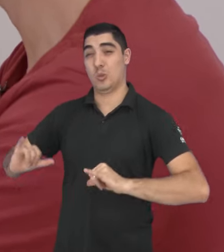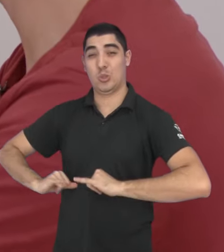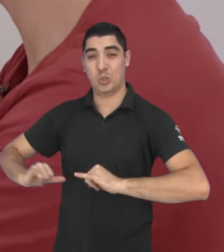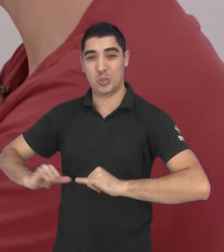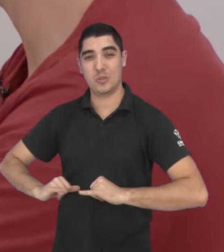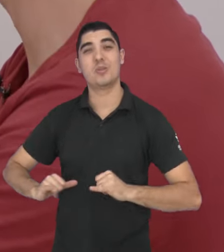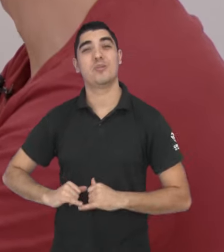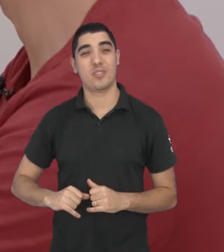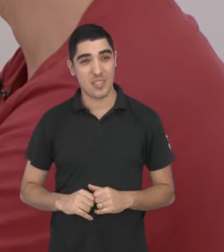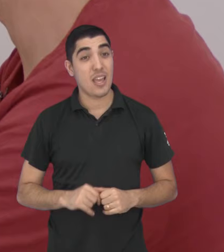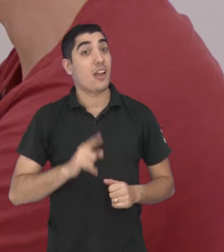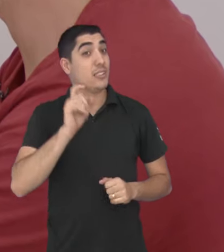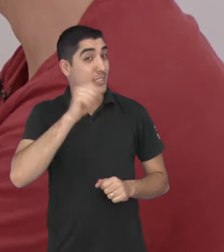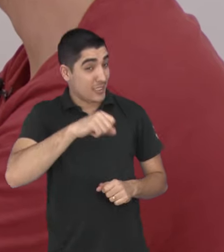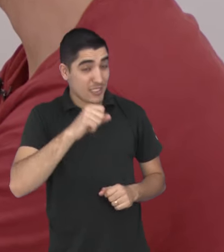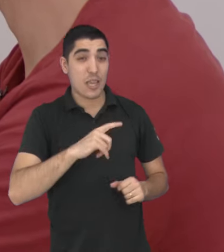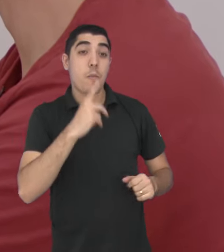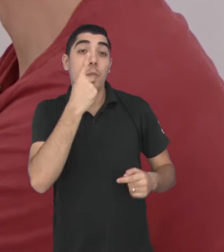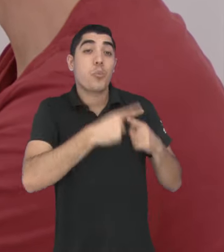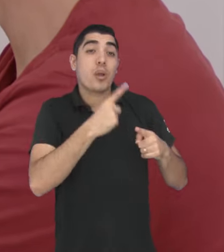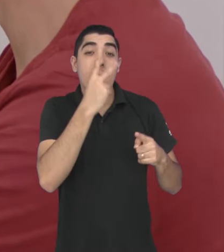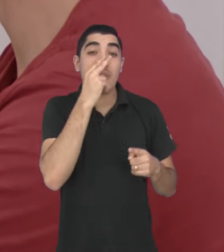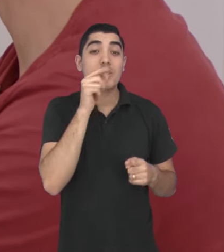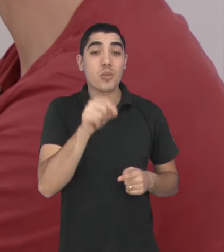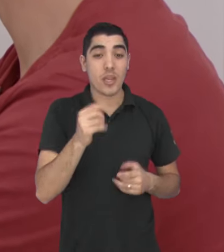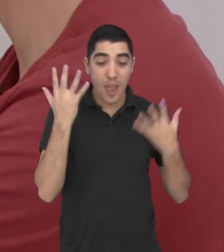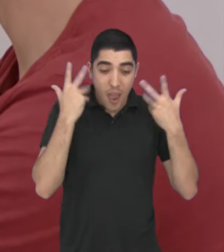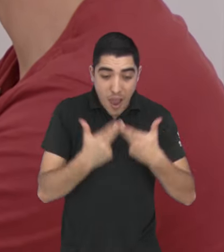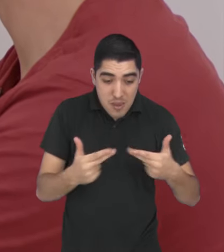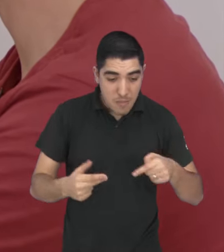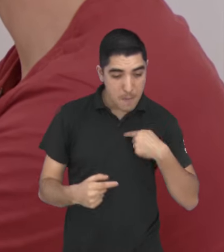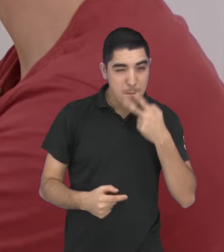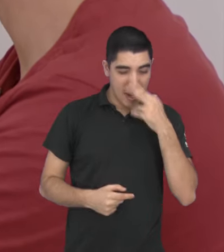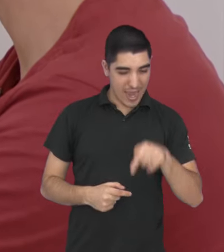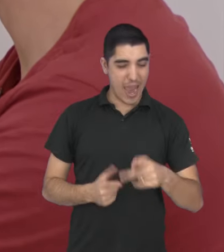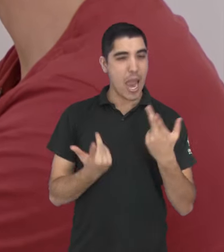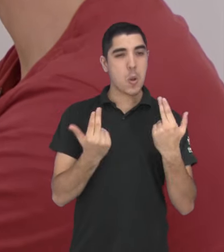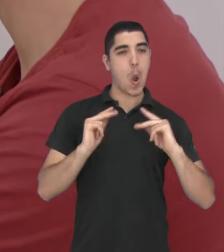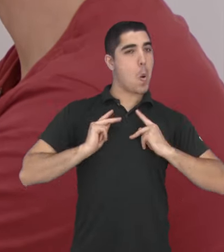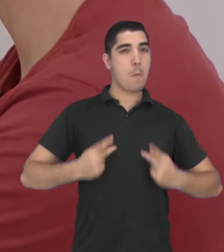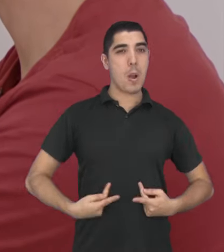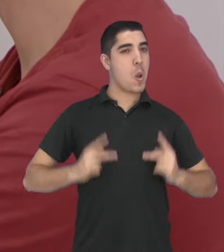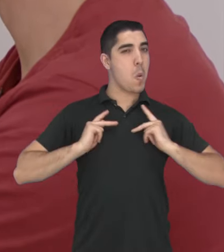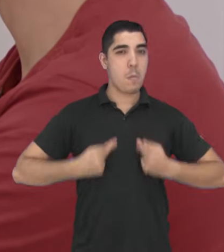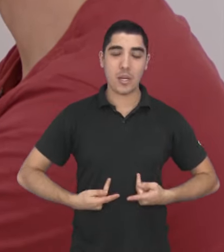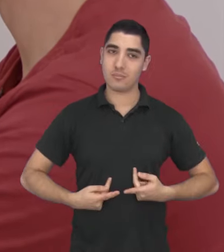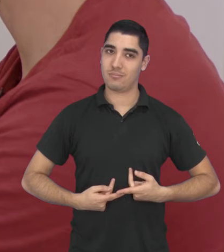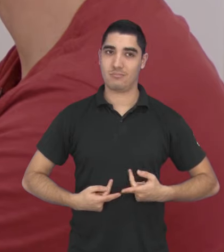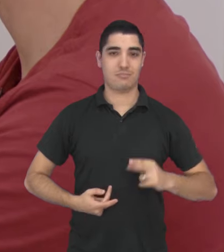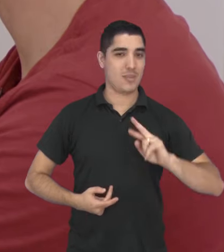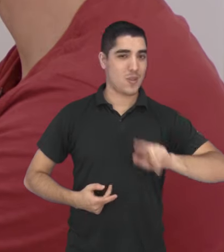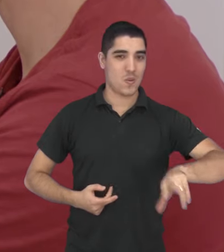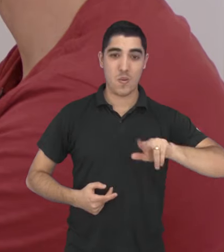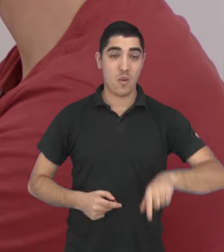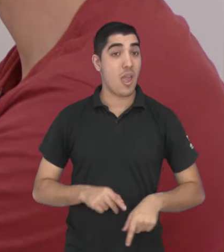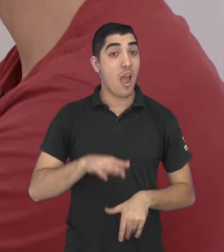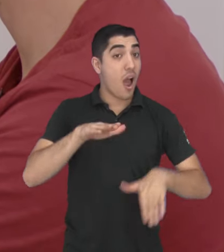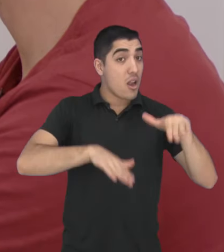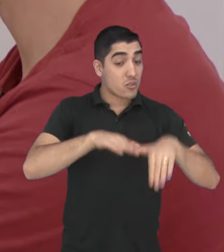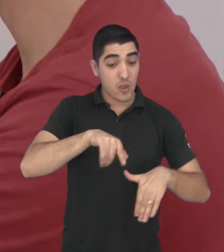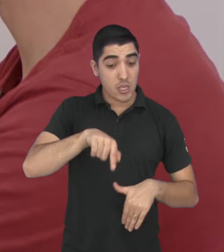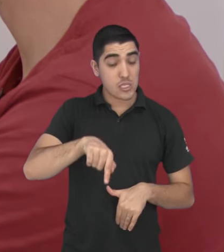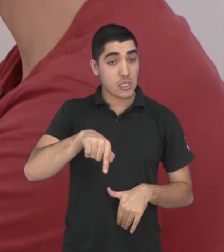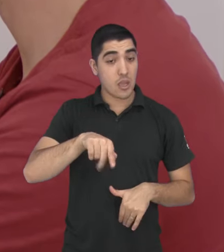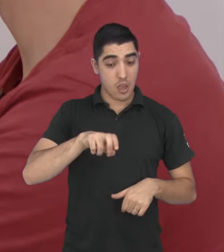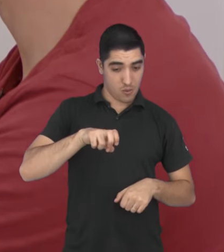adulto também. Também. Justamente porque a gente humaniza demais. A gente esquece que eles têm ali o comportamento natural da espécie. Muitas vezes eles estão expressando